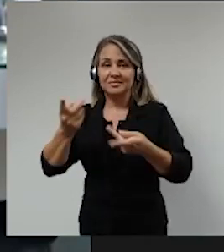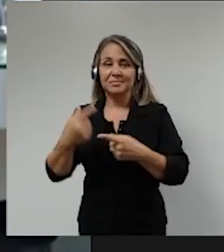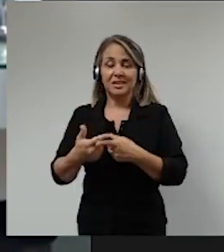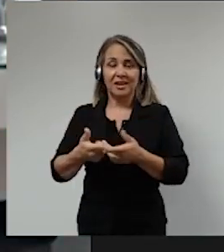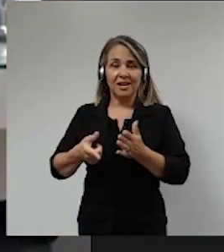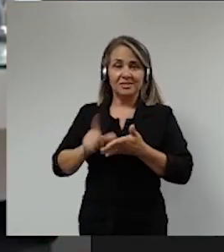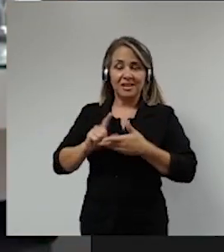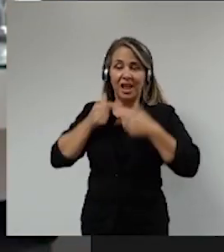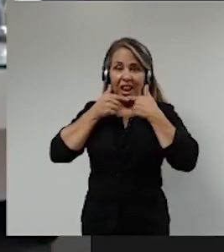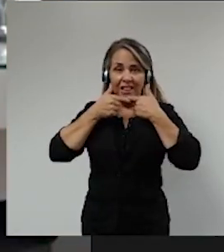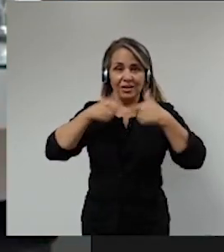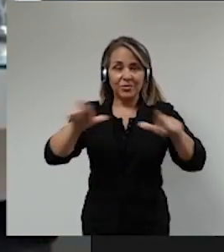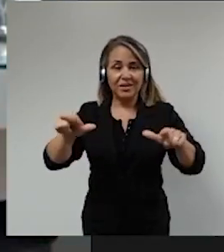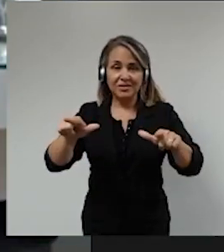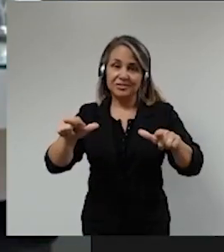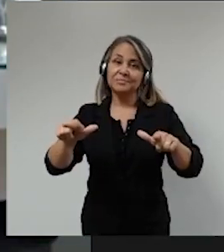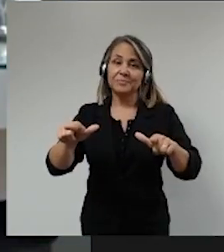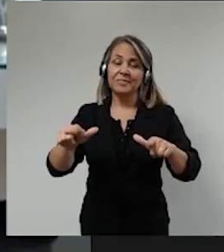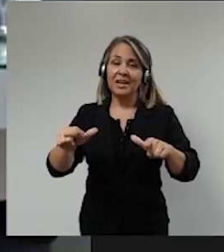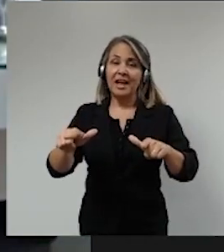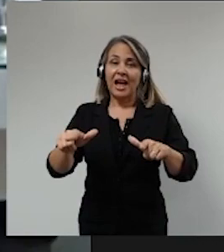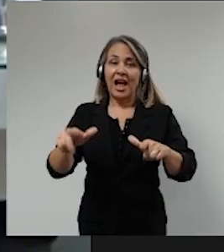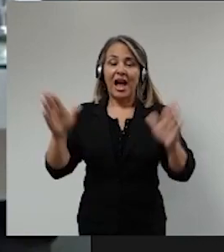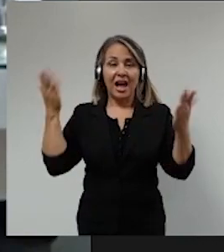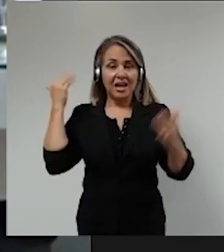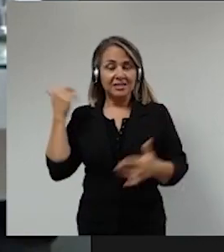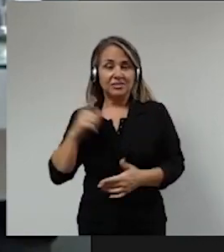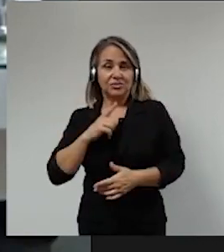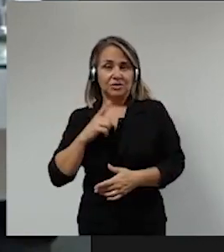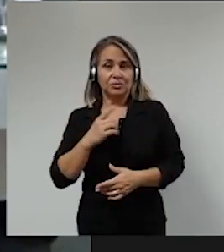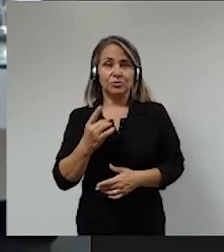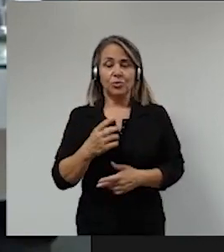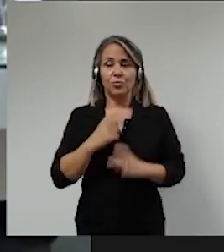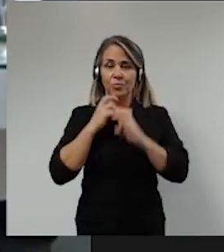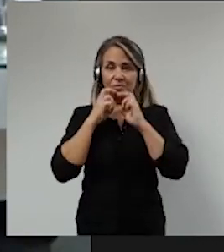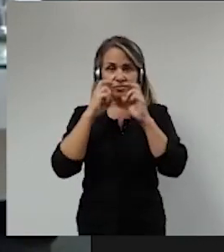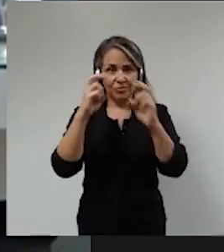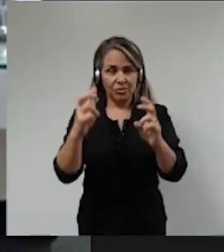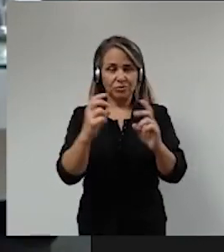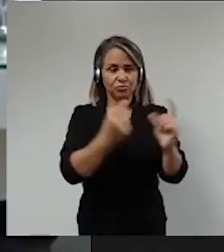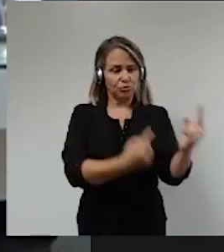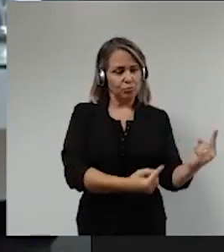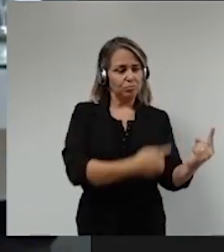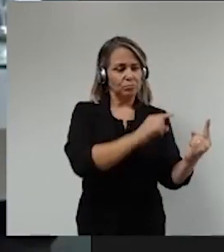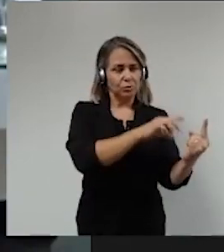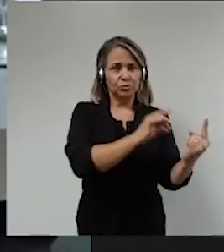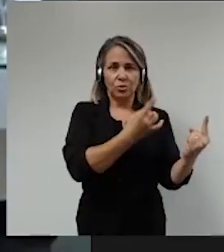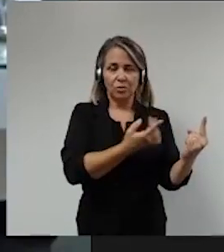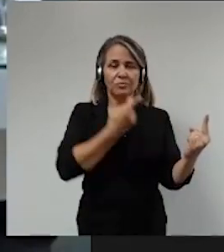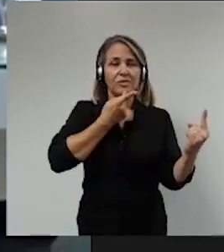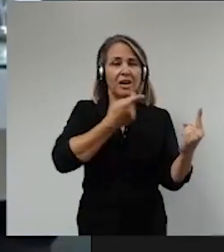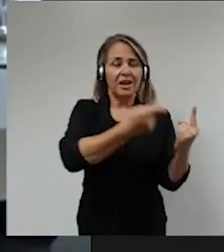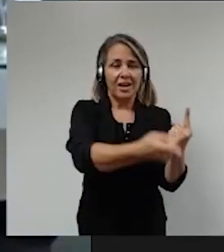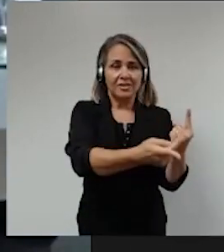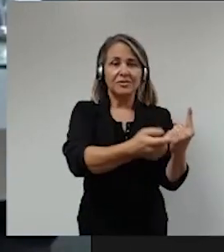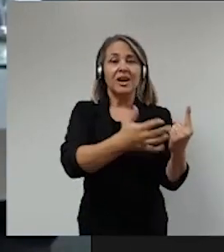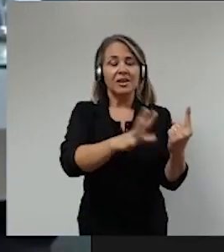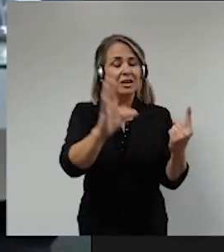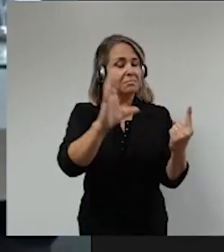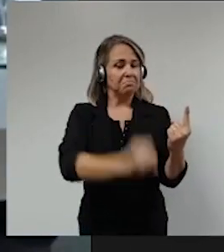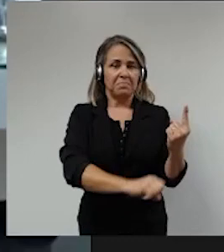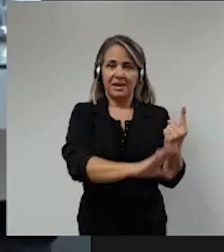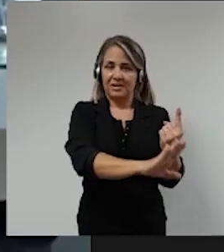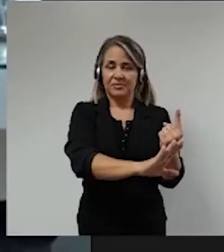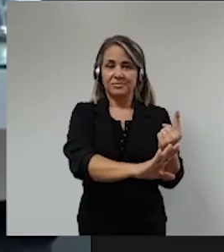era reinado pelo meio de comunicação, que tinha uma voz unilateral, ou seja, emitia e ali mesmo se